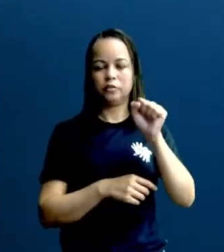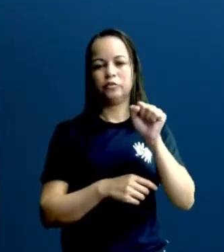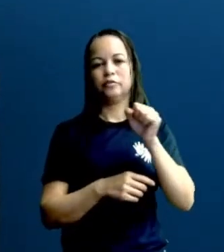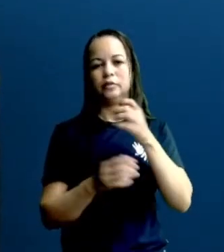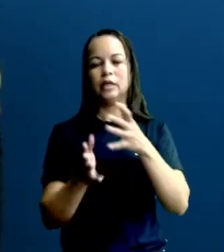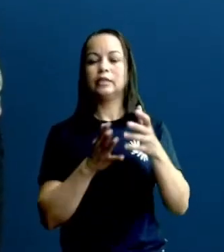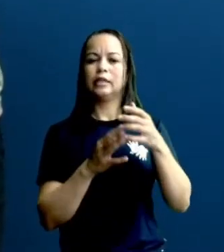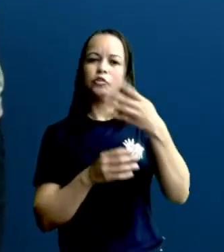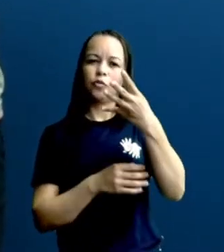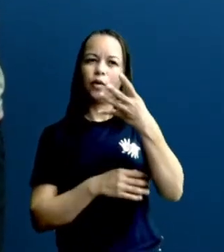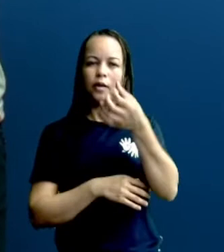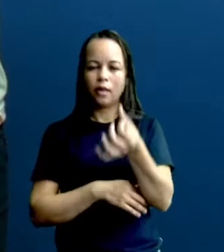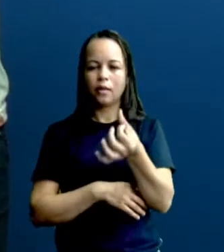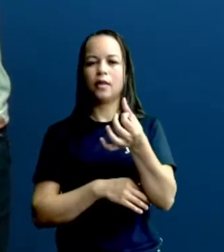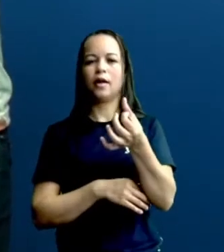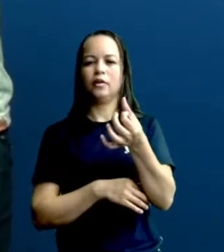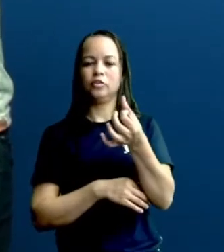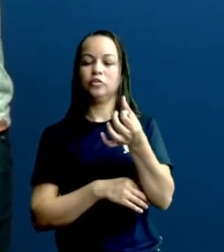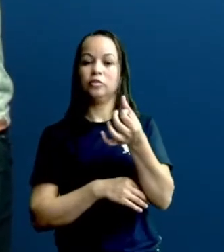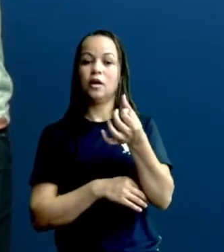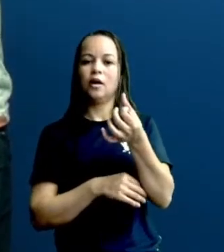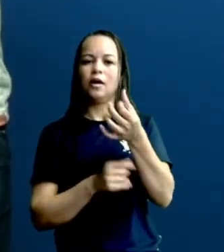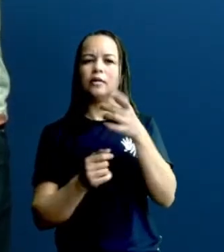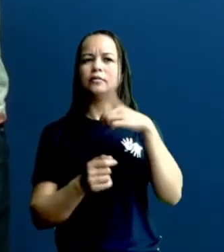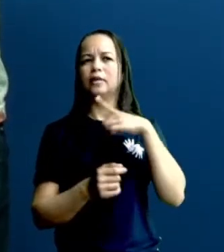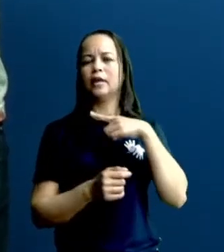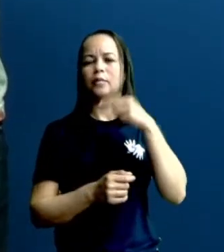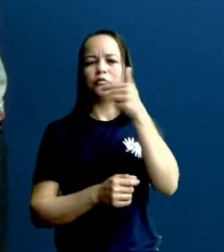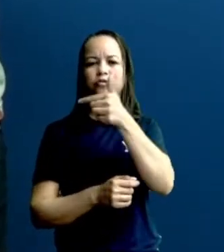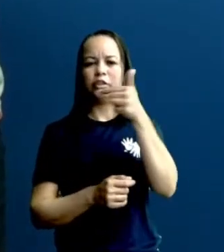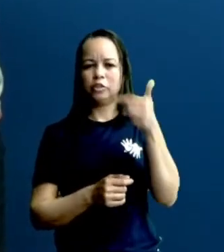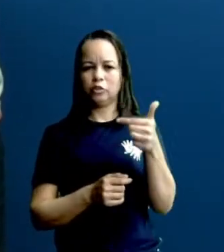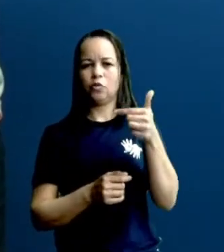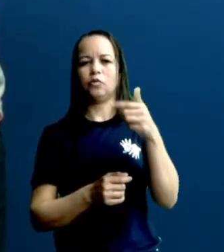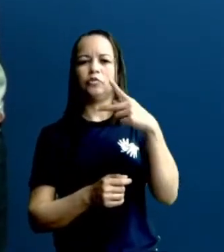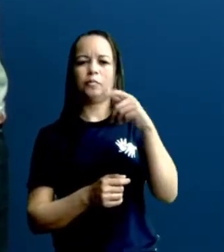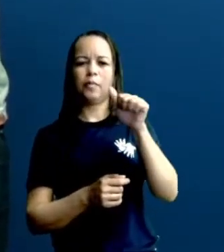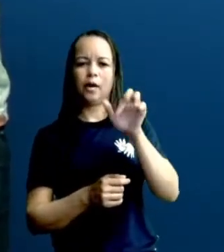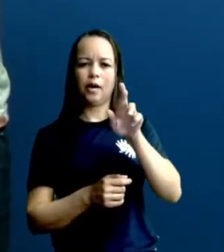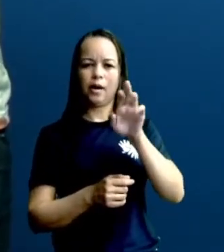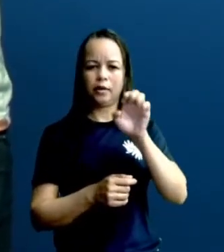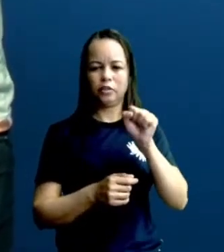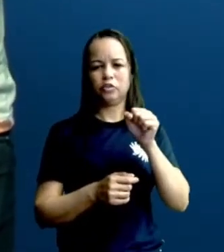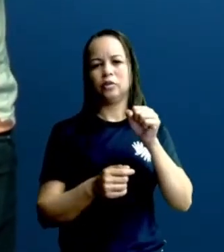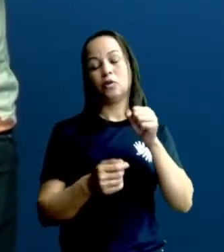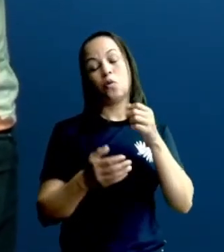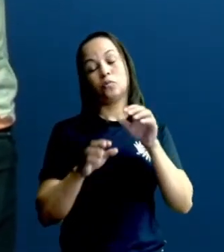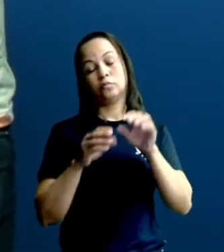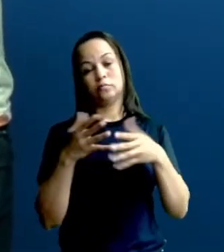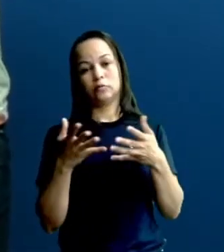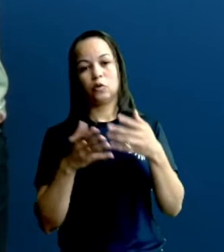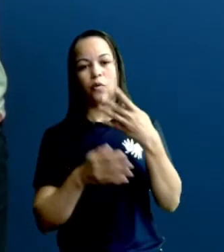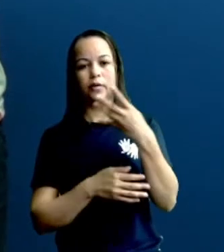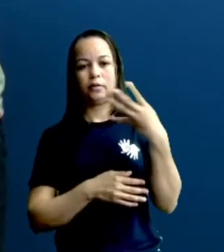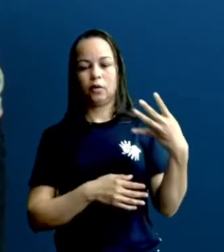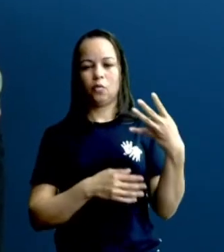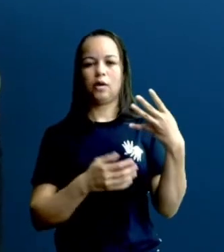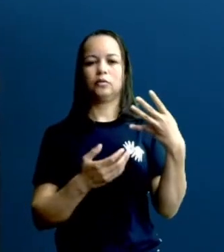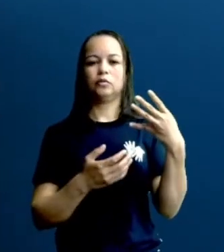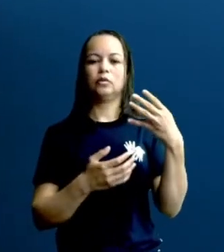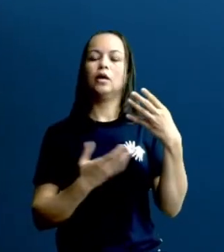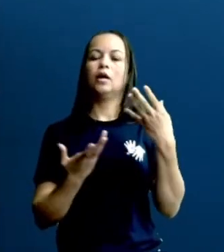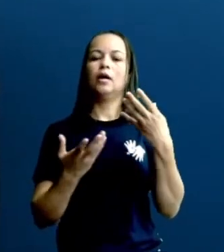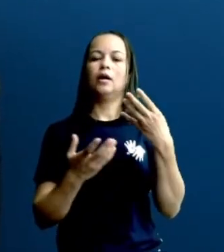desses 46 cromossomos, teremos 22 pares, ou seja, 44 cromossomos, chamados de